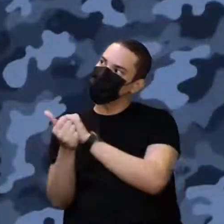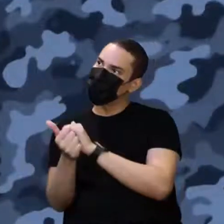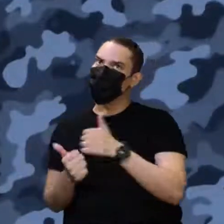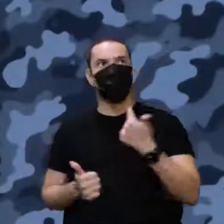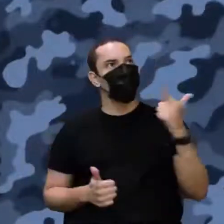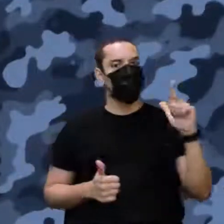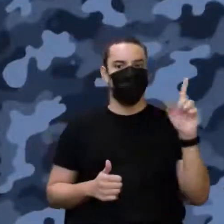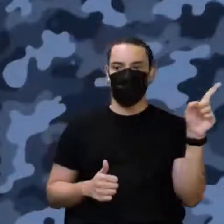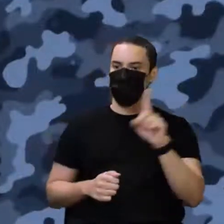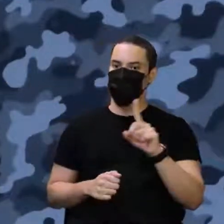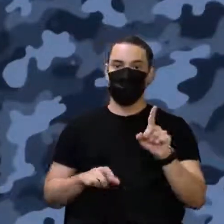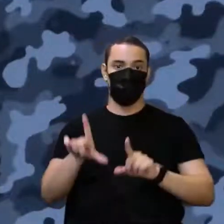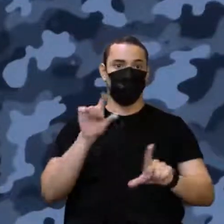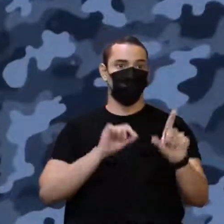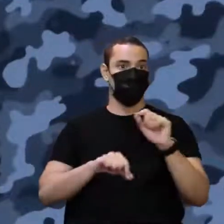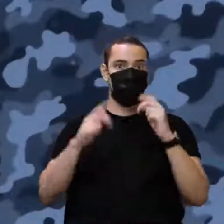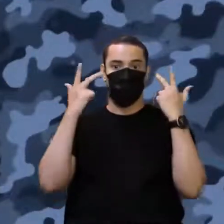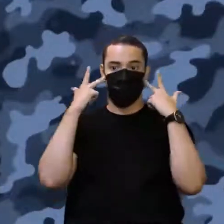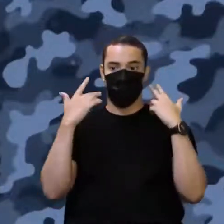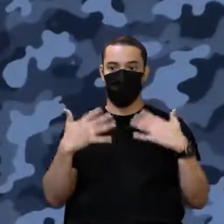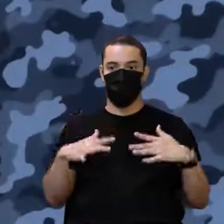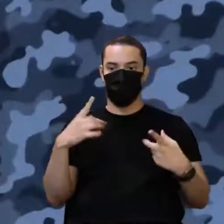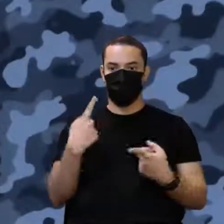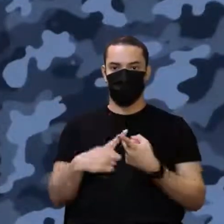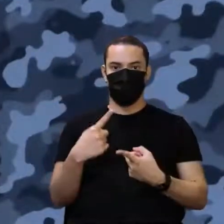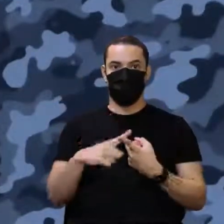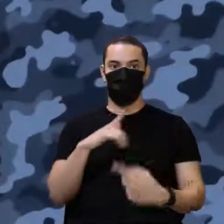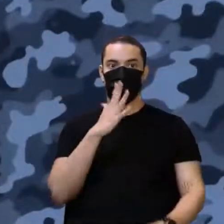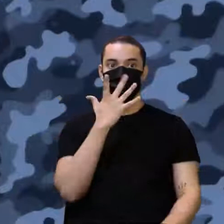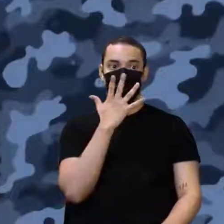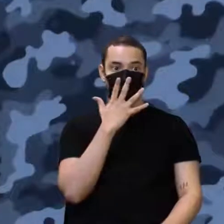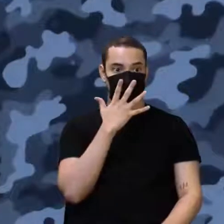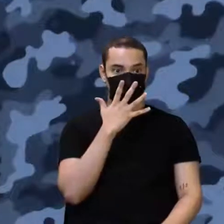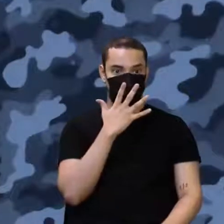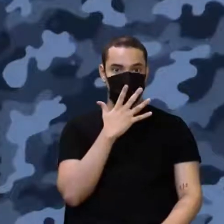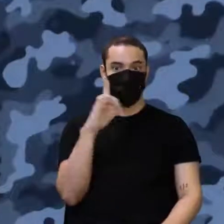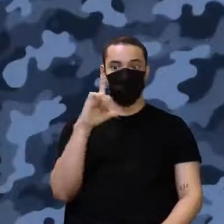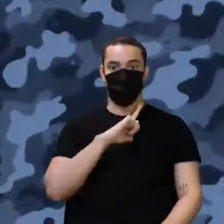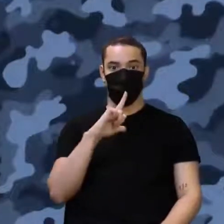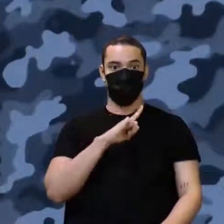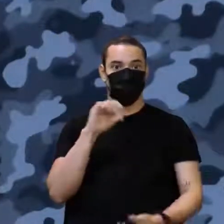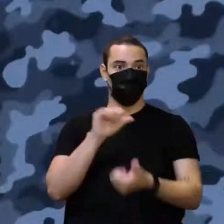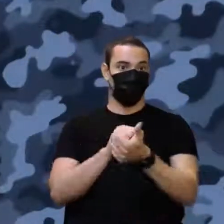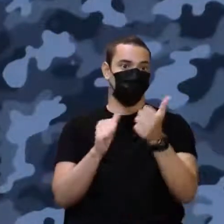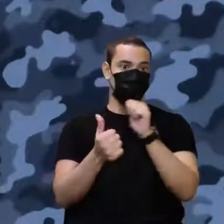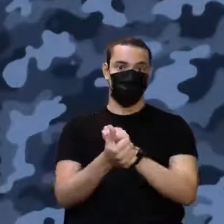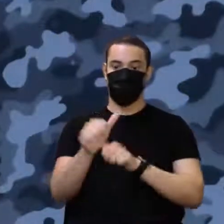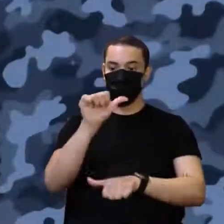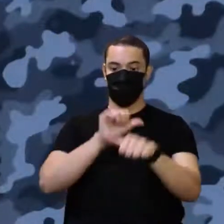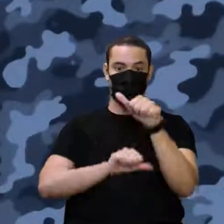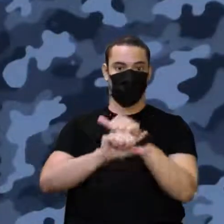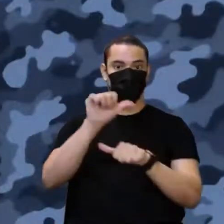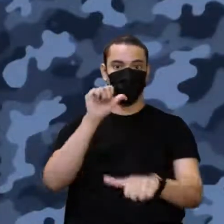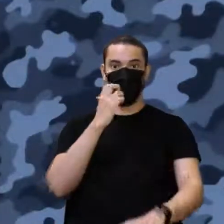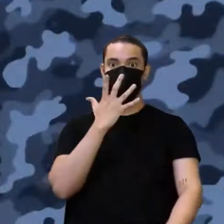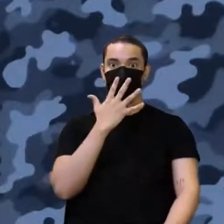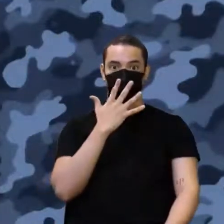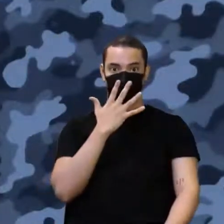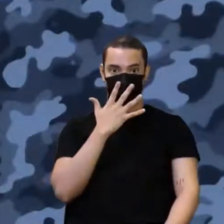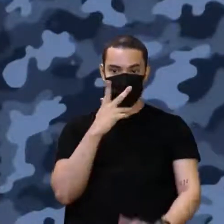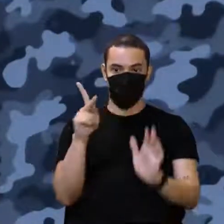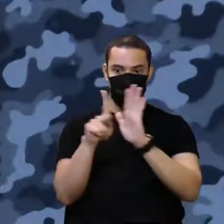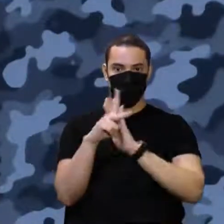Não, é a seleção natural. Porque a coloração, houve uma mutação que mudou a